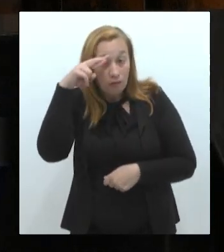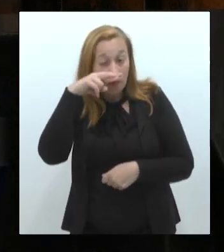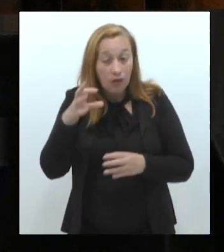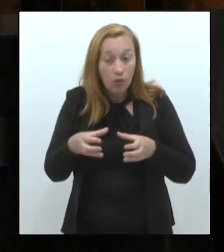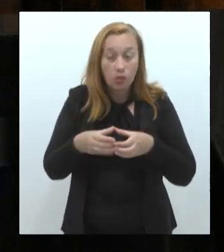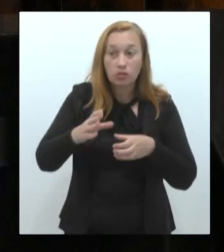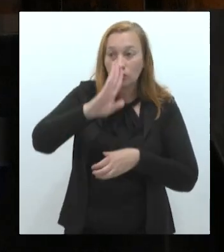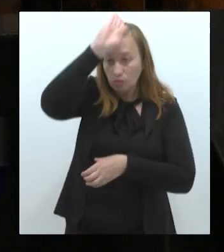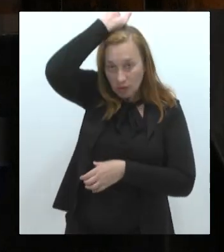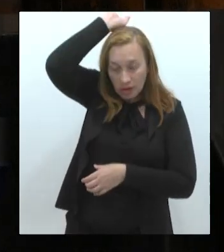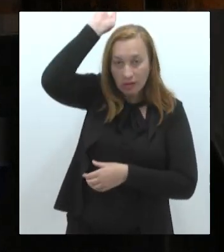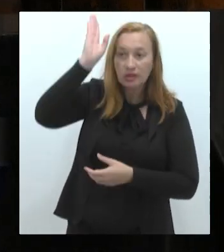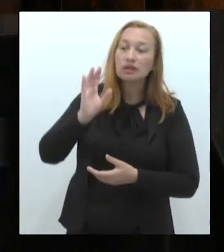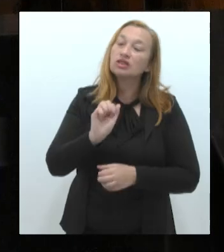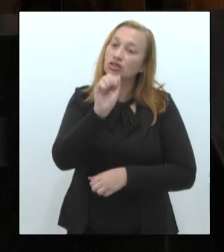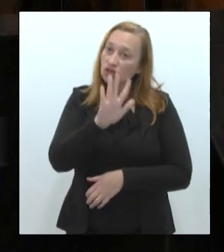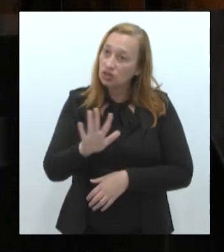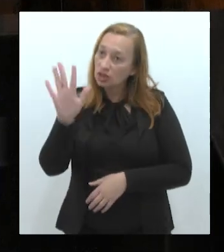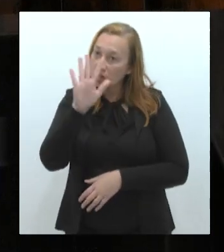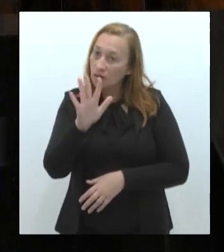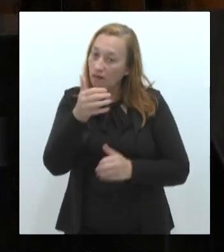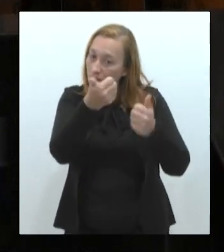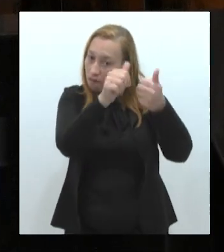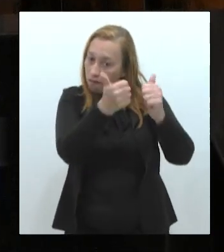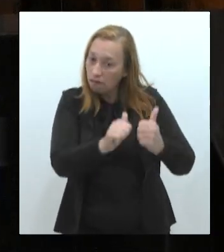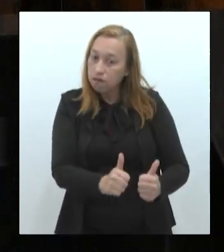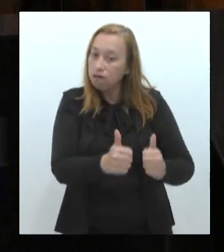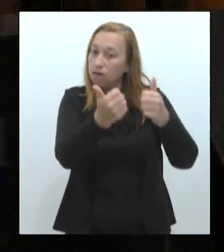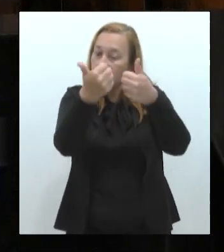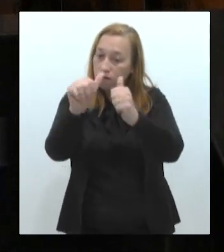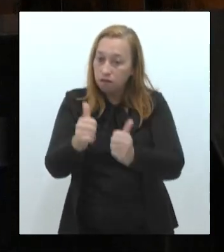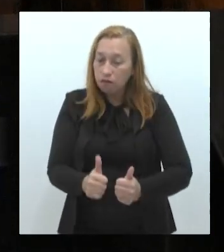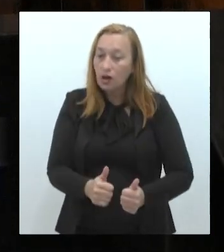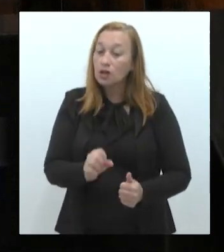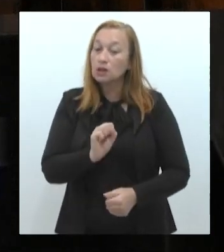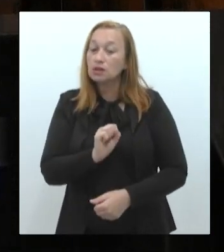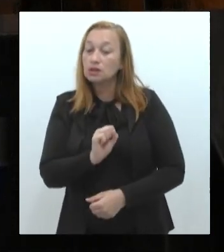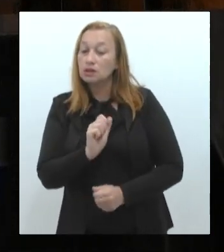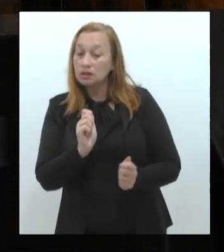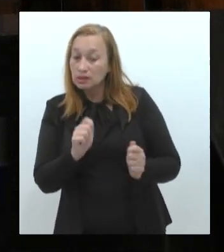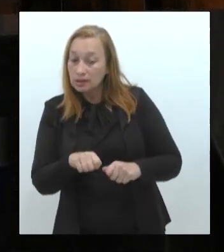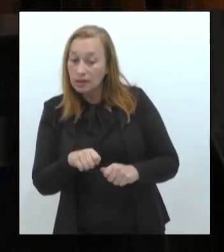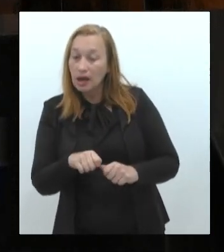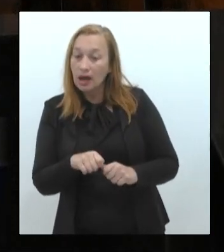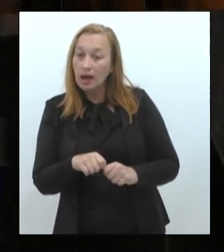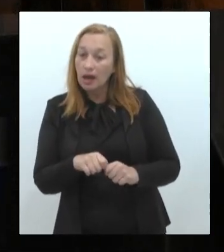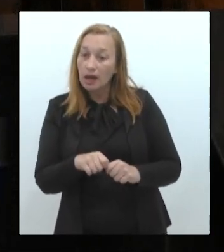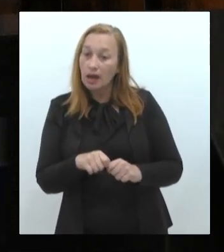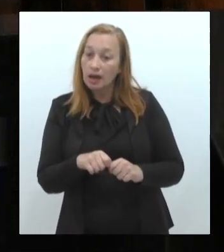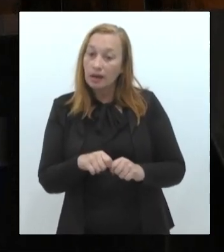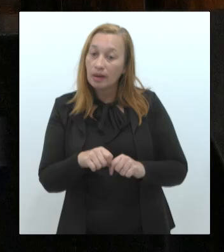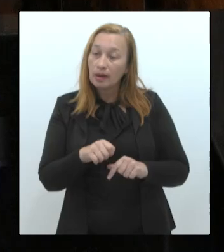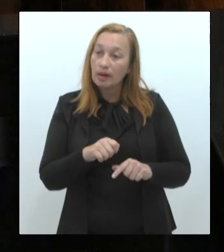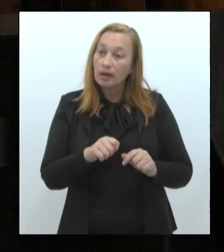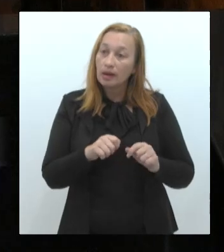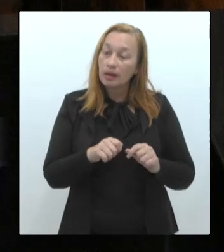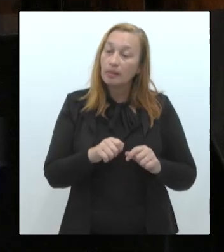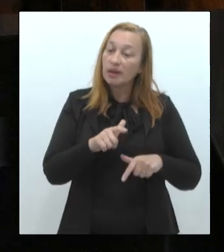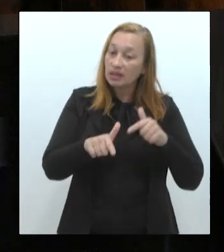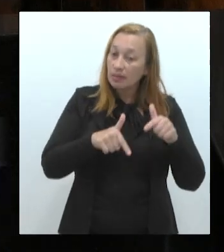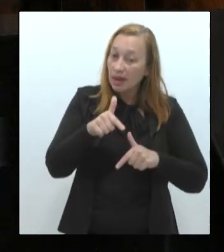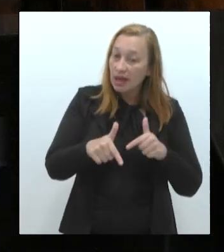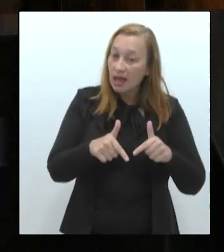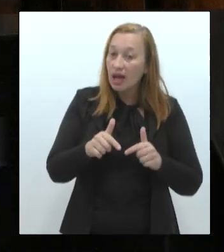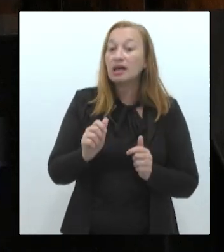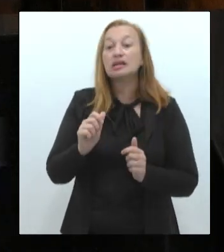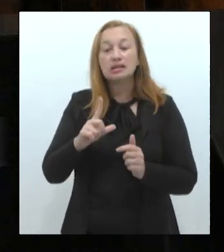Bombeiro, que, em geral, avaliza se há como combater o incêndio, se tem porta de fogo, tem corta-fogo, se